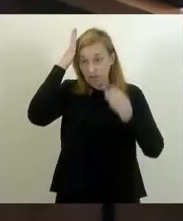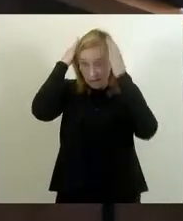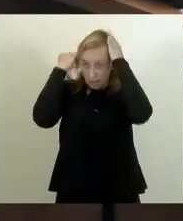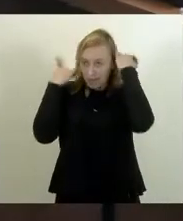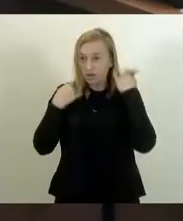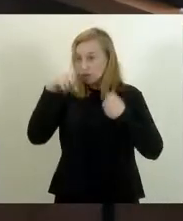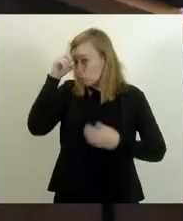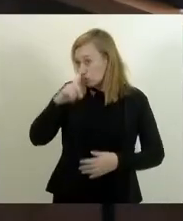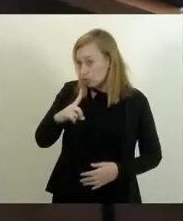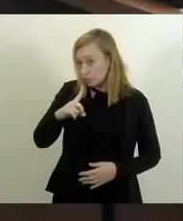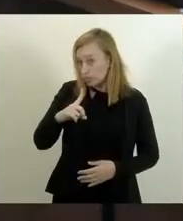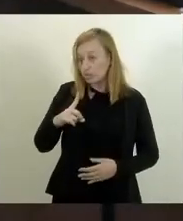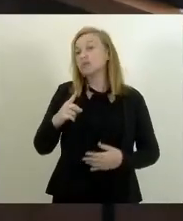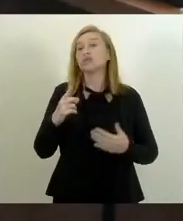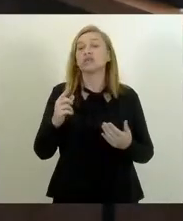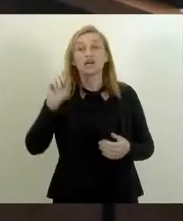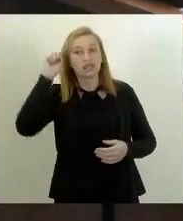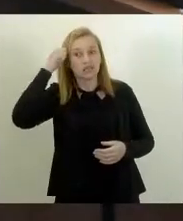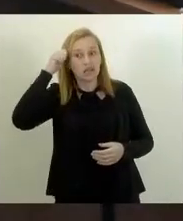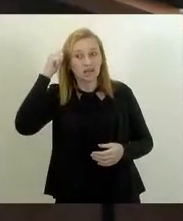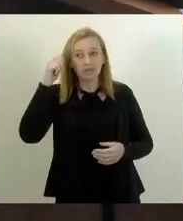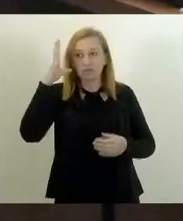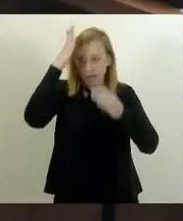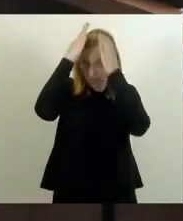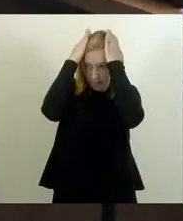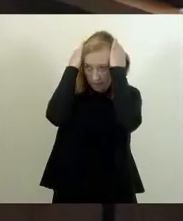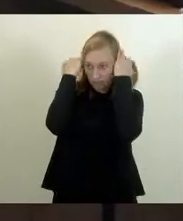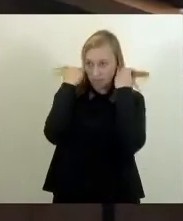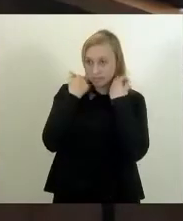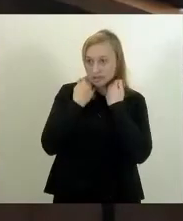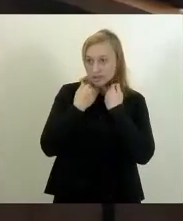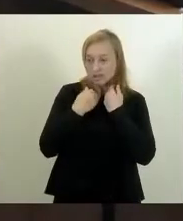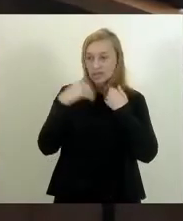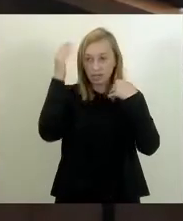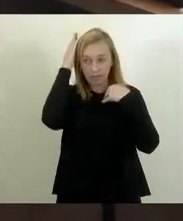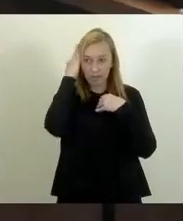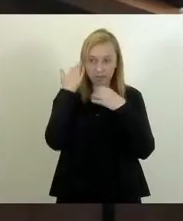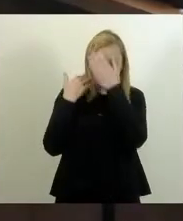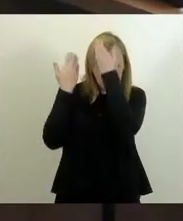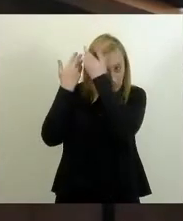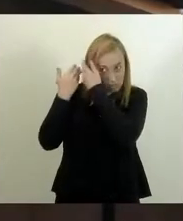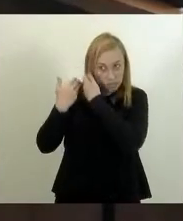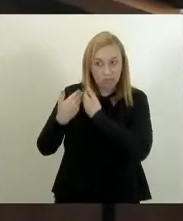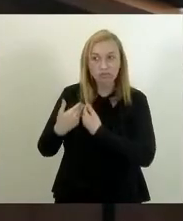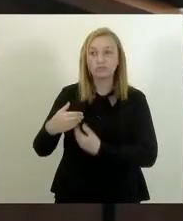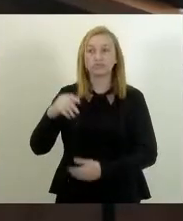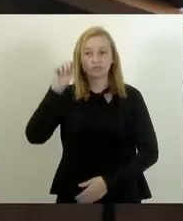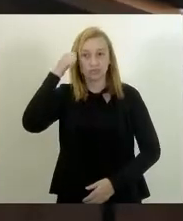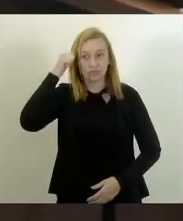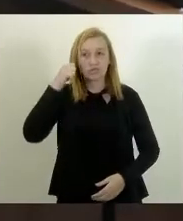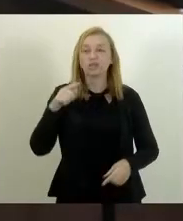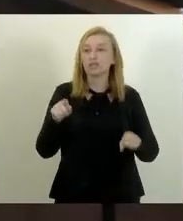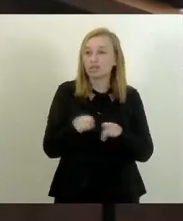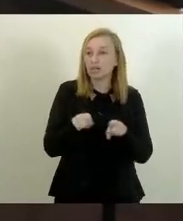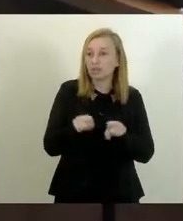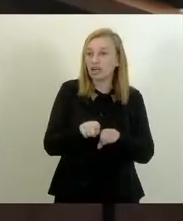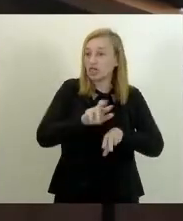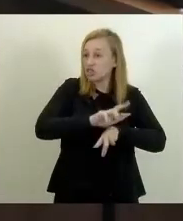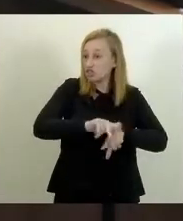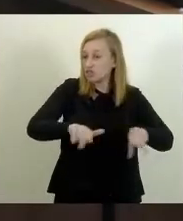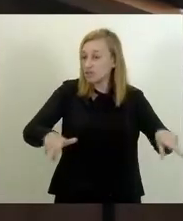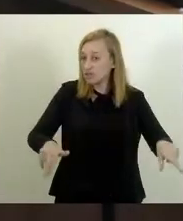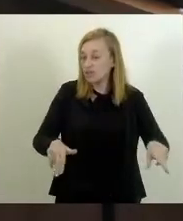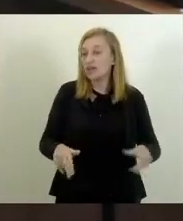descoloridos. Há negros de cabelo liso, há fenótipos diversos, como também há culturas diversificadas, seja